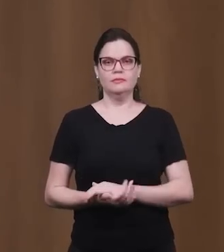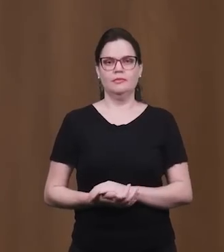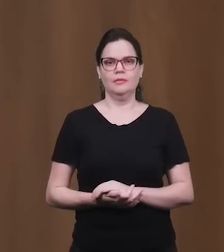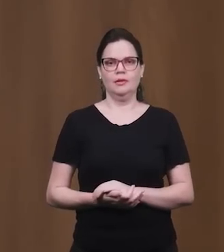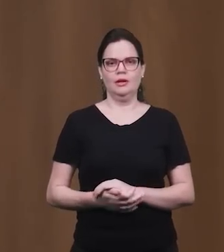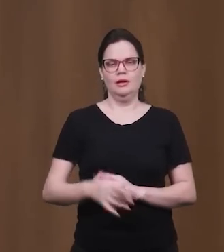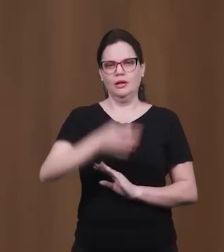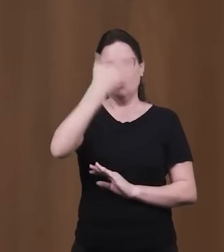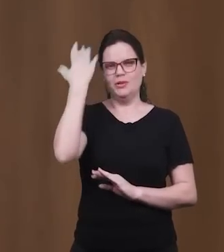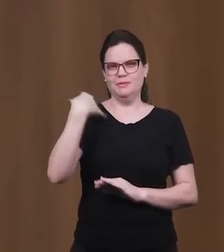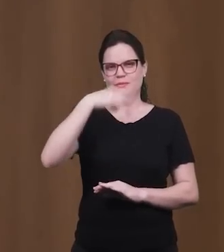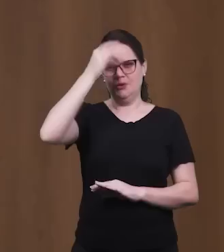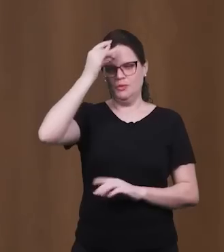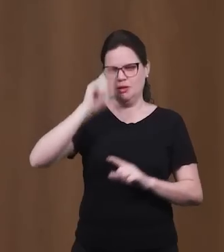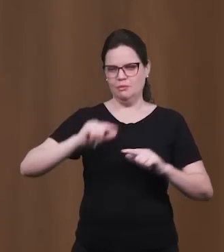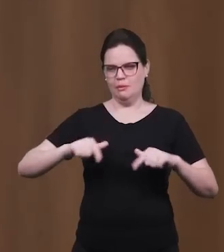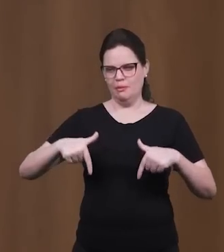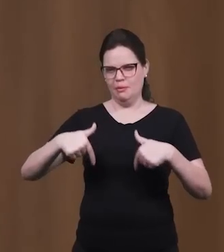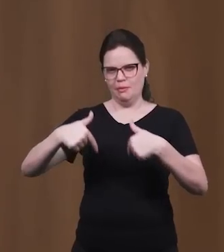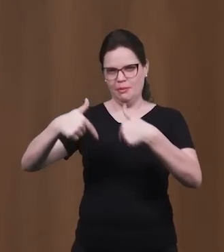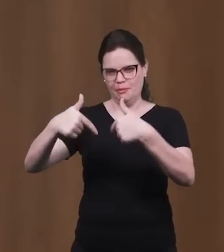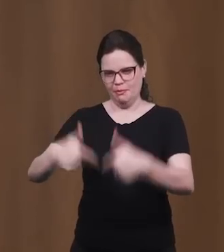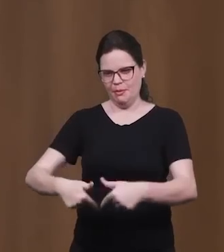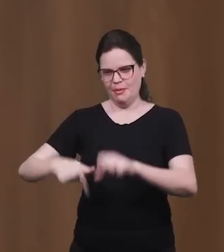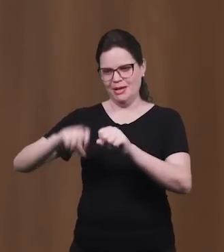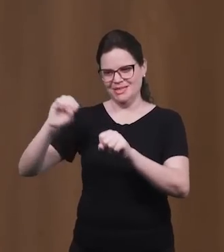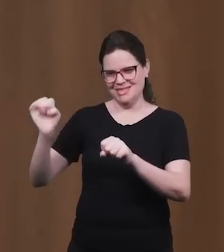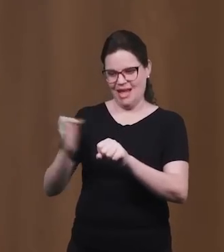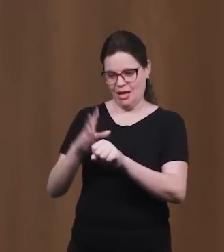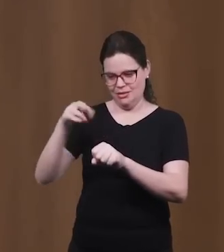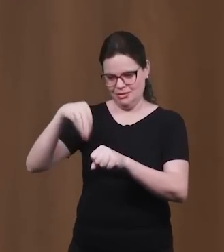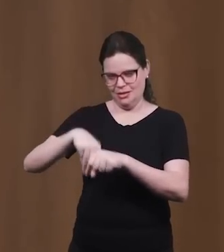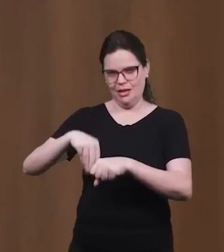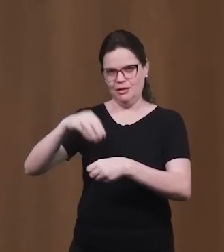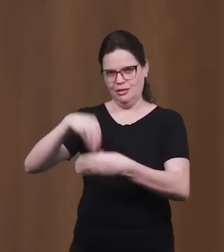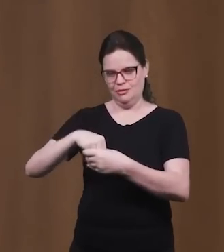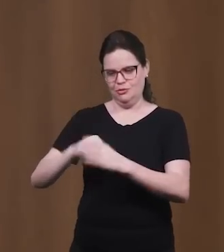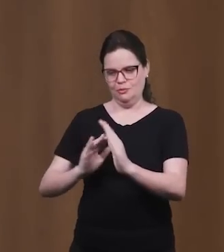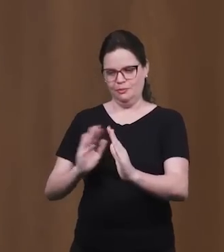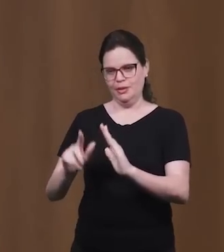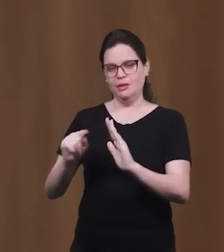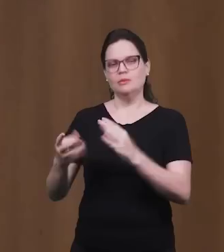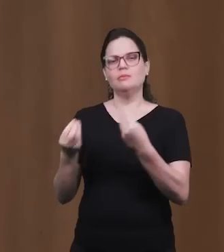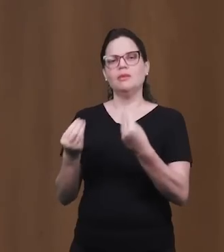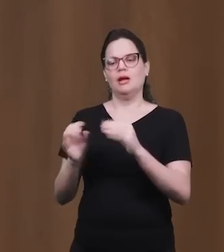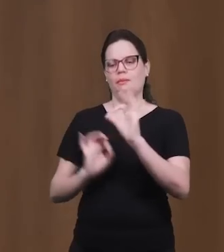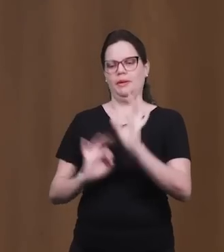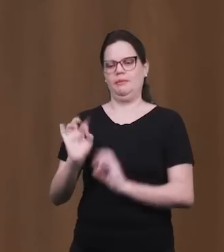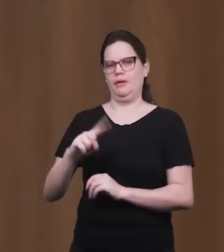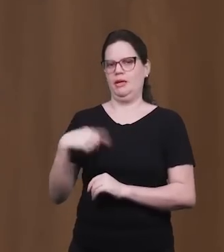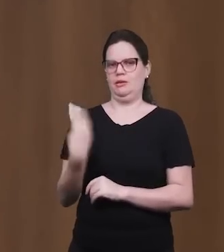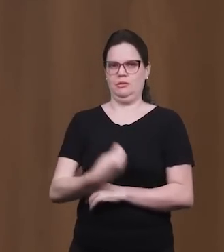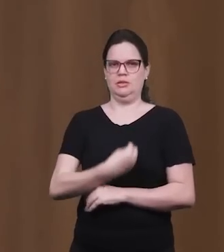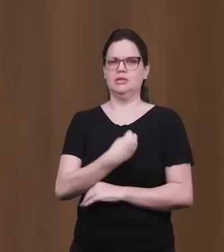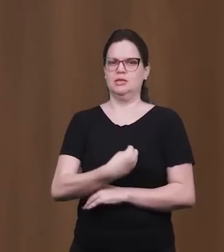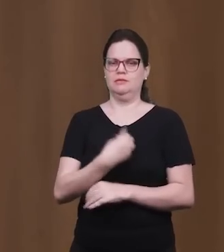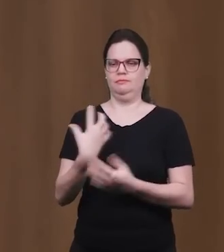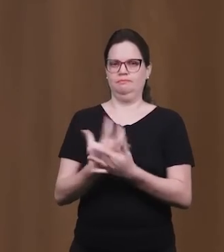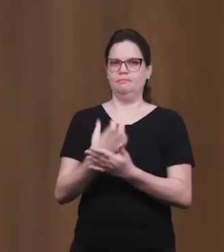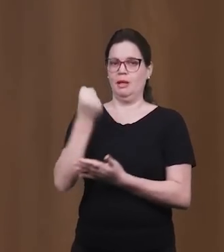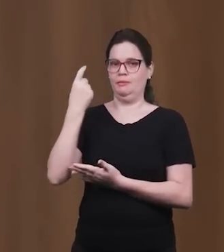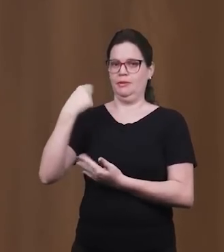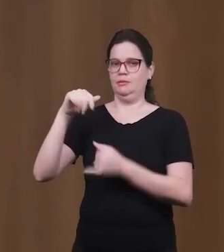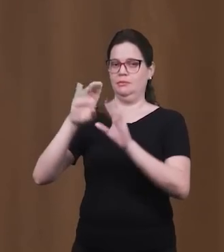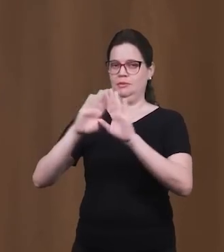todas as operações do Espírito Santo, a partir de Sardes, preparam a igreja para o arrebatamento. Por